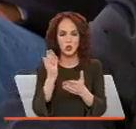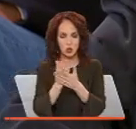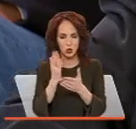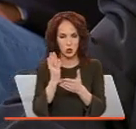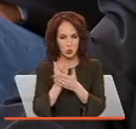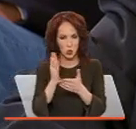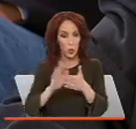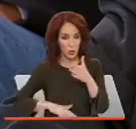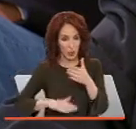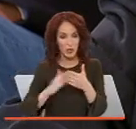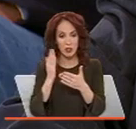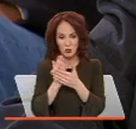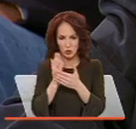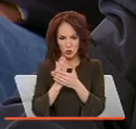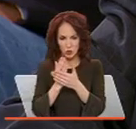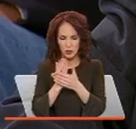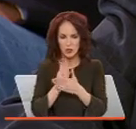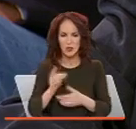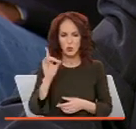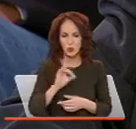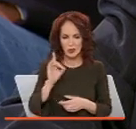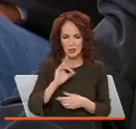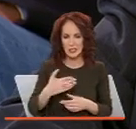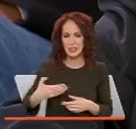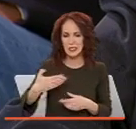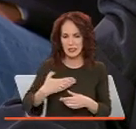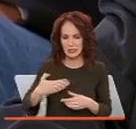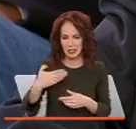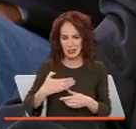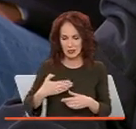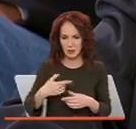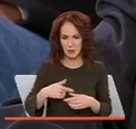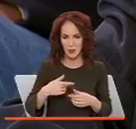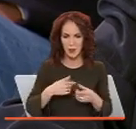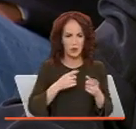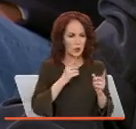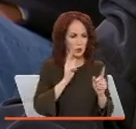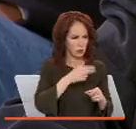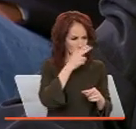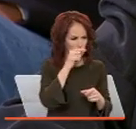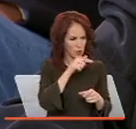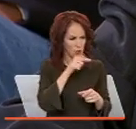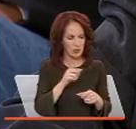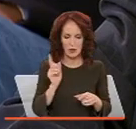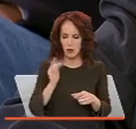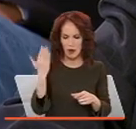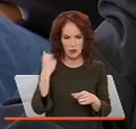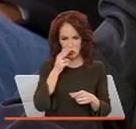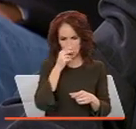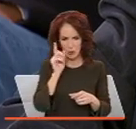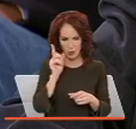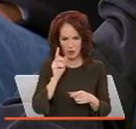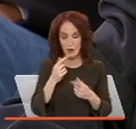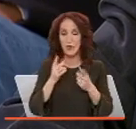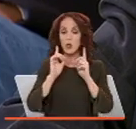Já. Começou no 6º e 7º ano. Aí o namoro vem daí? Não namorámos na altura, mas depois eu